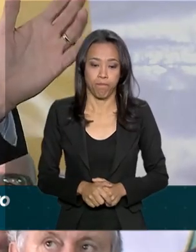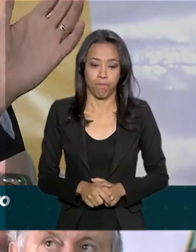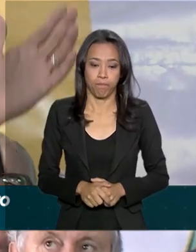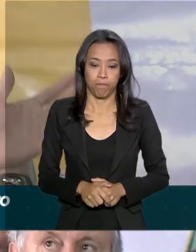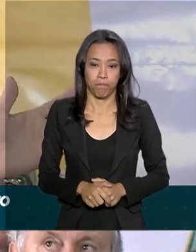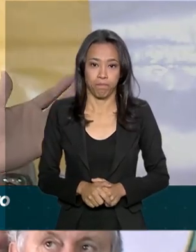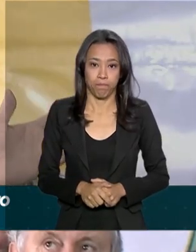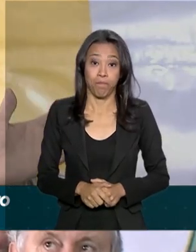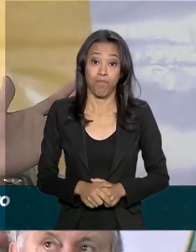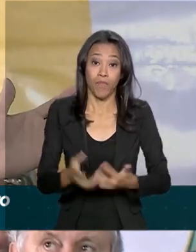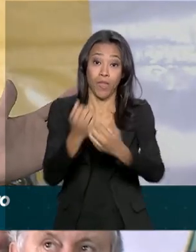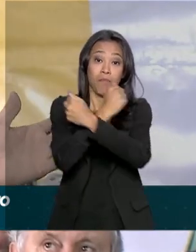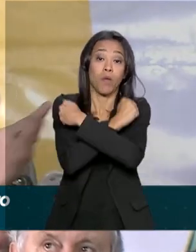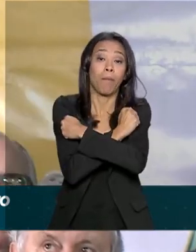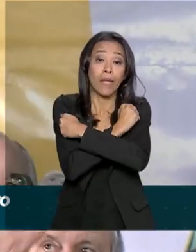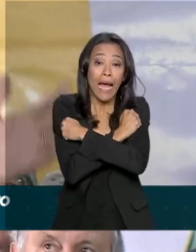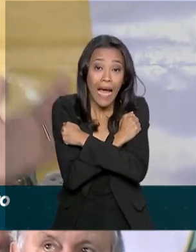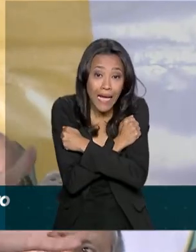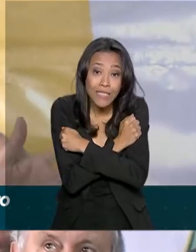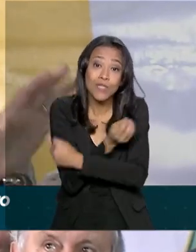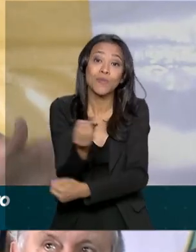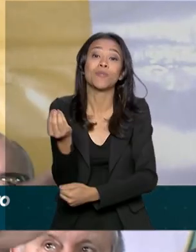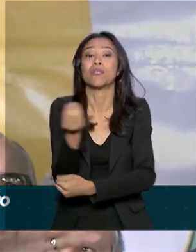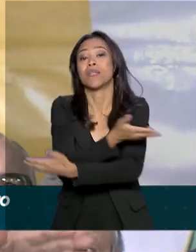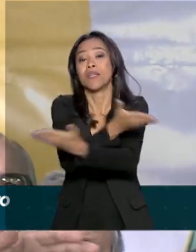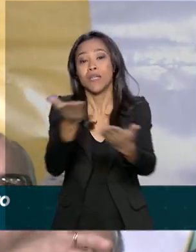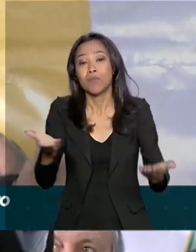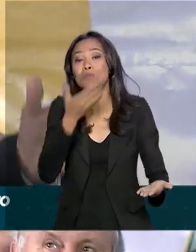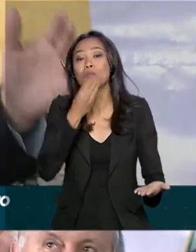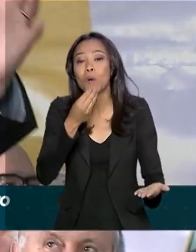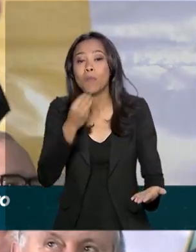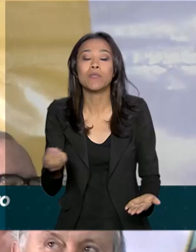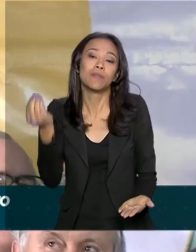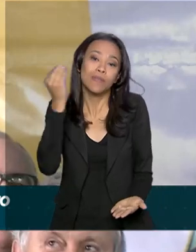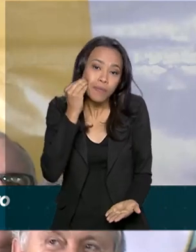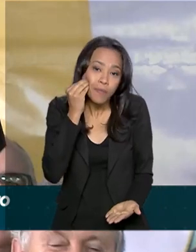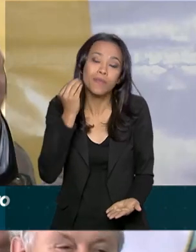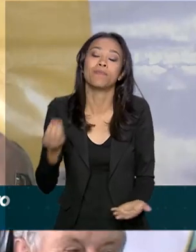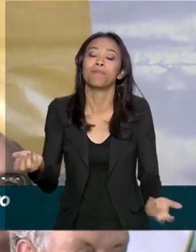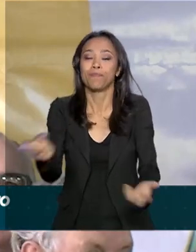Antes de mandar um abraço para os gaúchos e um beijo para as gaúchas, fiquem tranquilos aí.